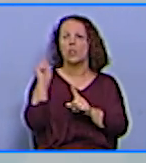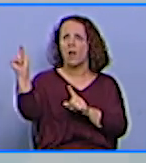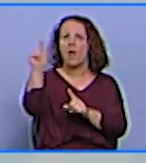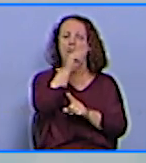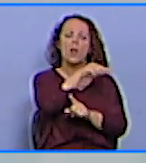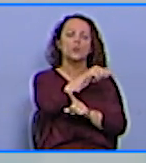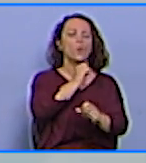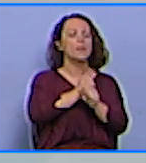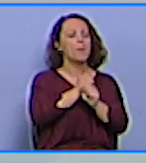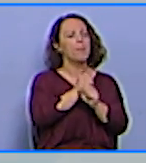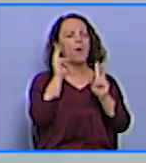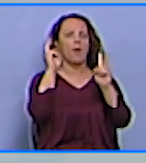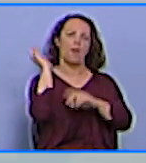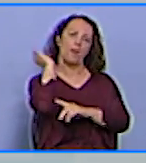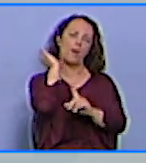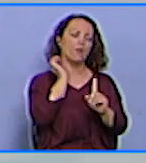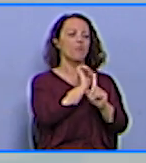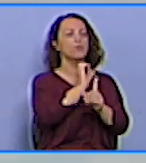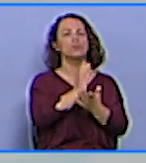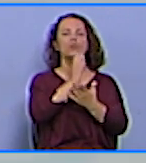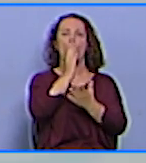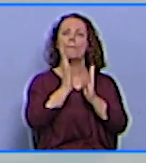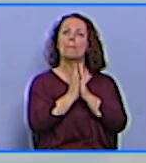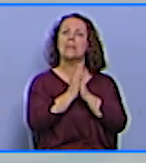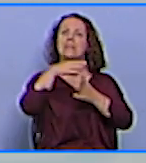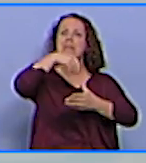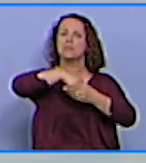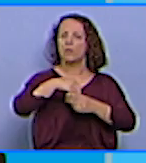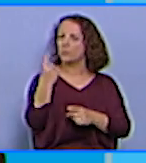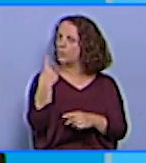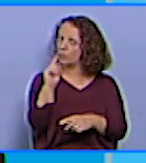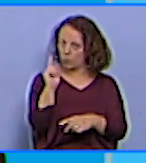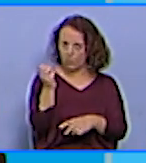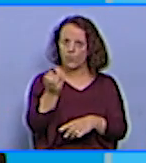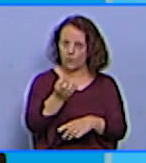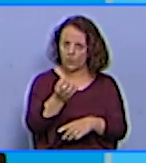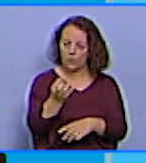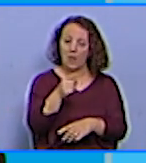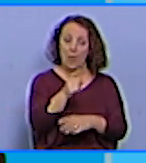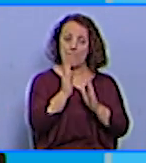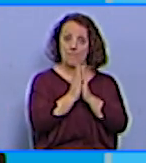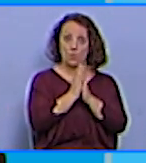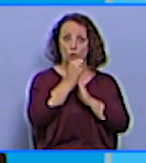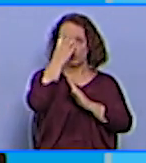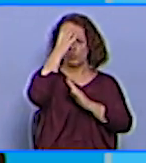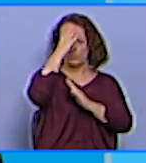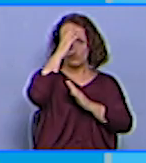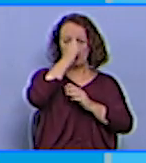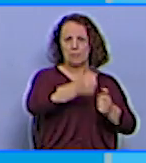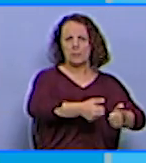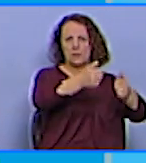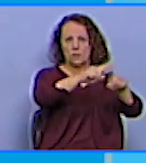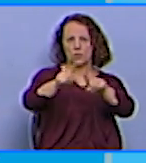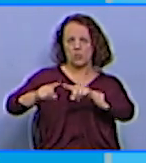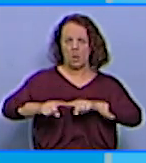dele não se circunscreve à liturgia. De todo, até porque na liturgia os vários ministérios refletem aquilo que